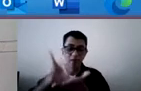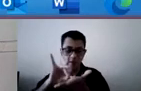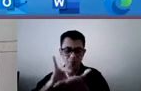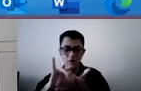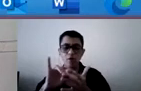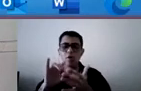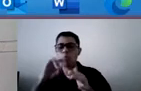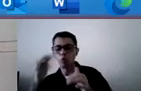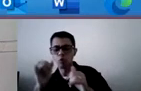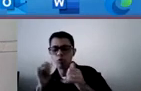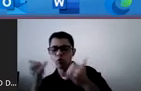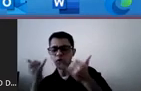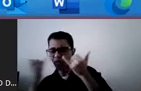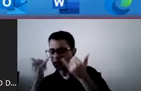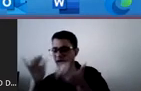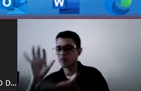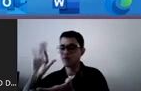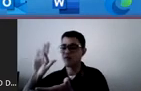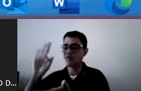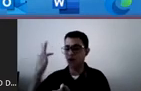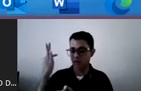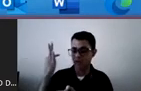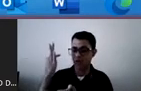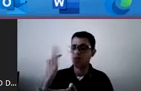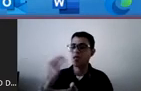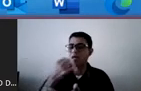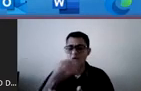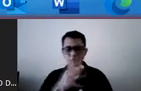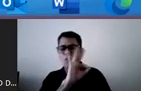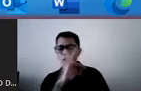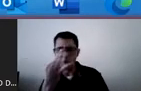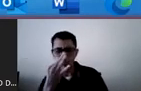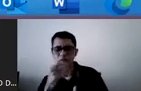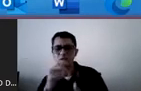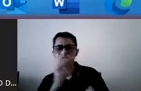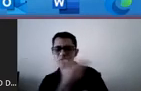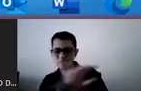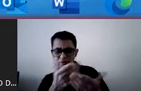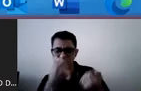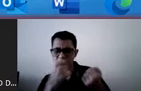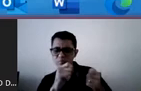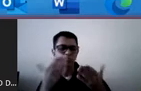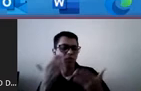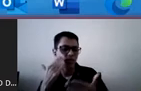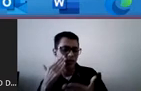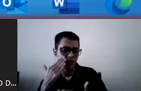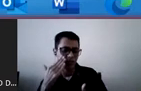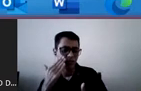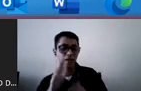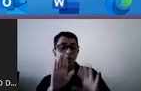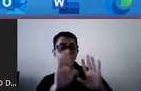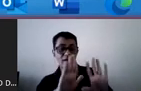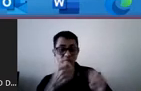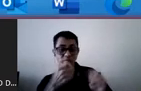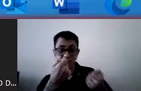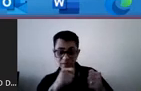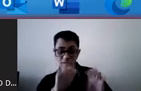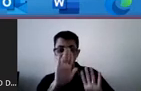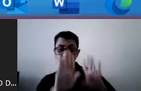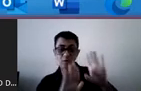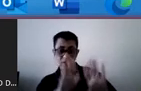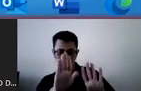Covid a todo momento, que é ótimo, que é bom que alerte a gente, que a gente tem que se policiar em relação a isso, mas a gente também não